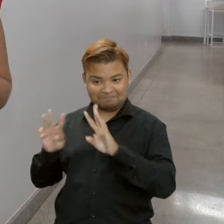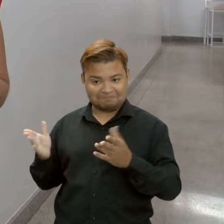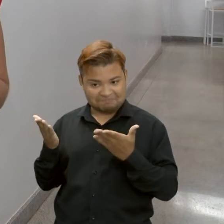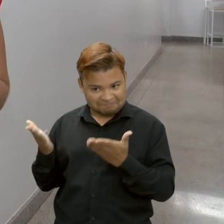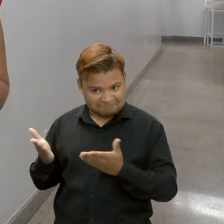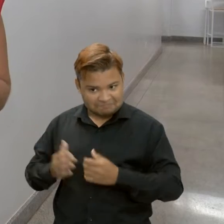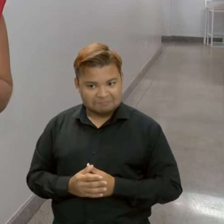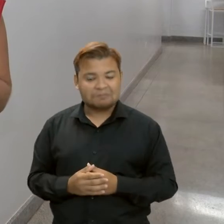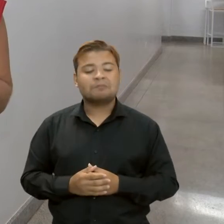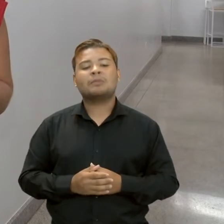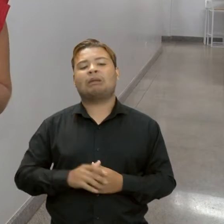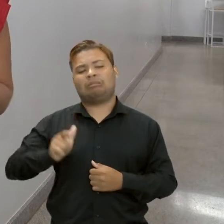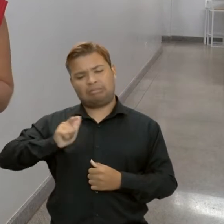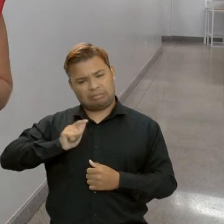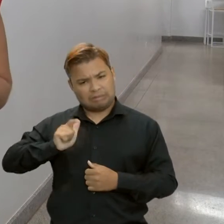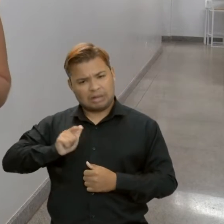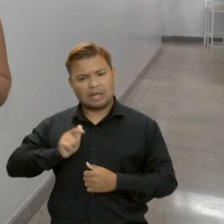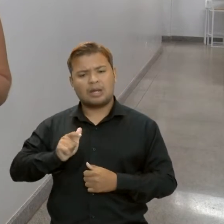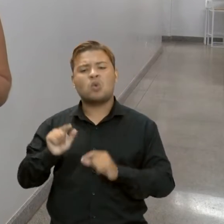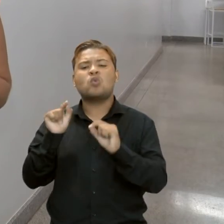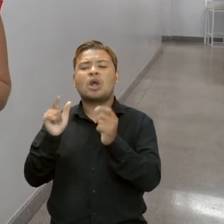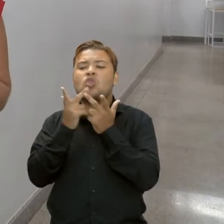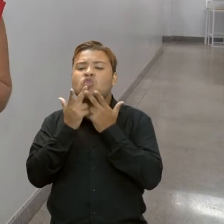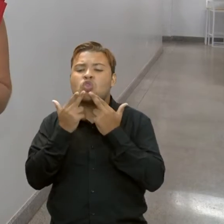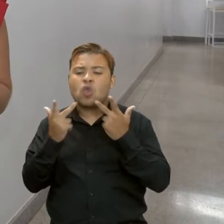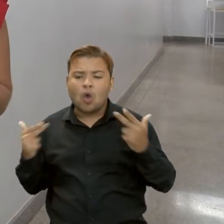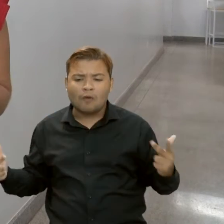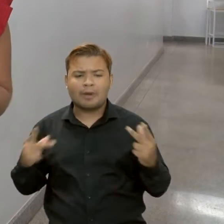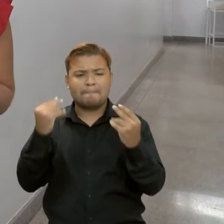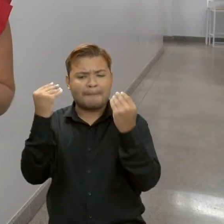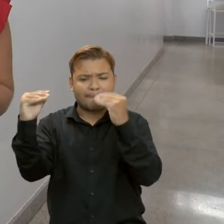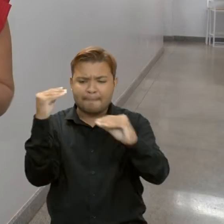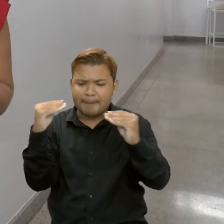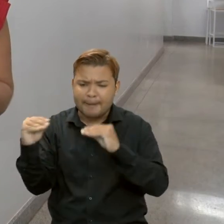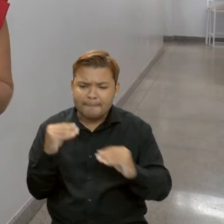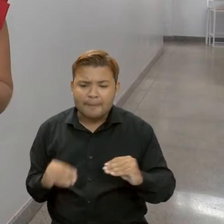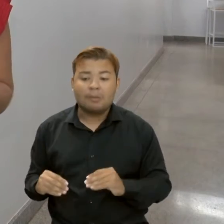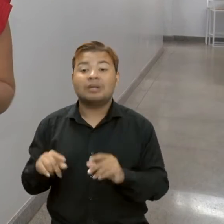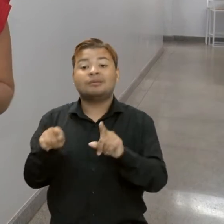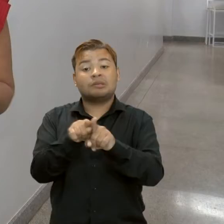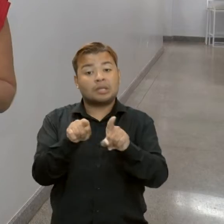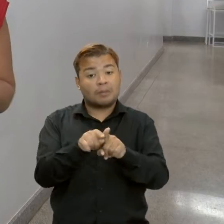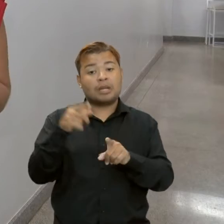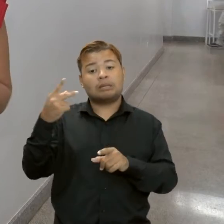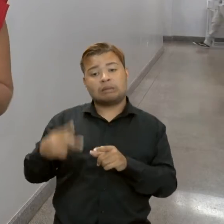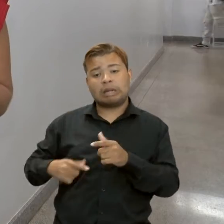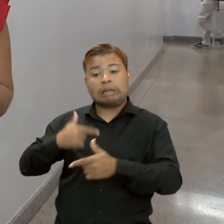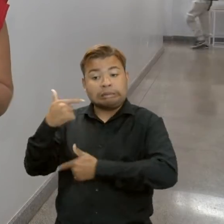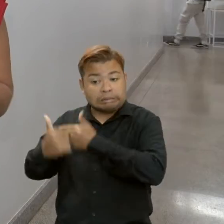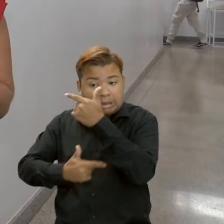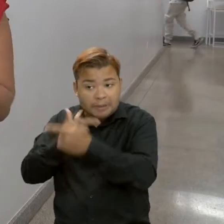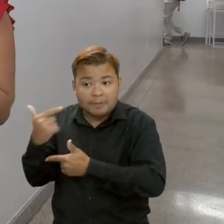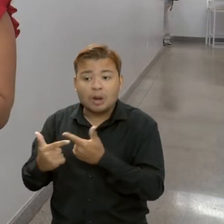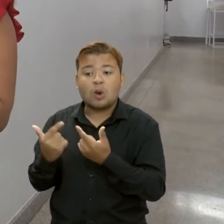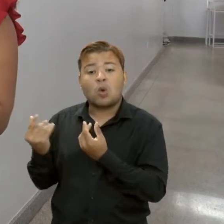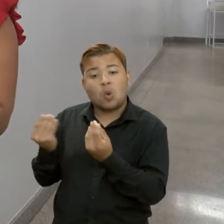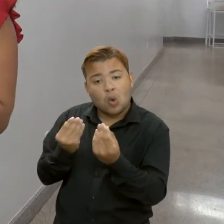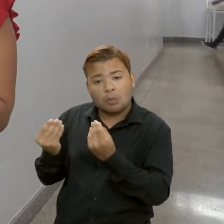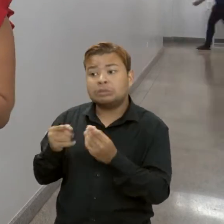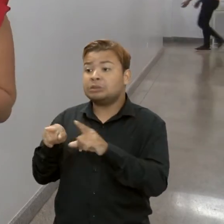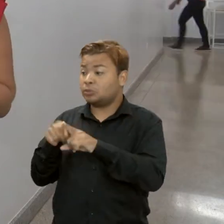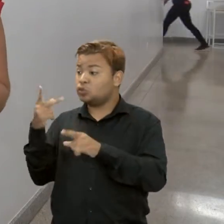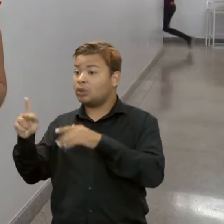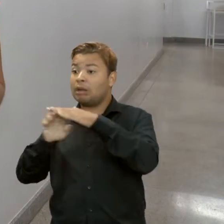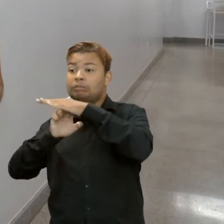CEI.ufg.br. Por lá você acompanha as novidades e também mais do trabalho desenvolvido aqui. Pode também trazer a sua